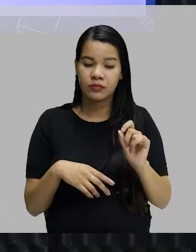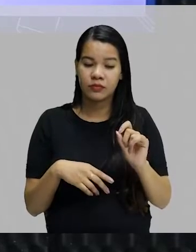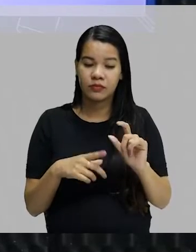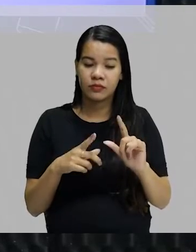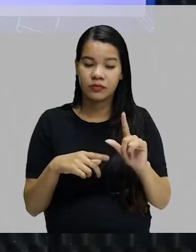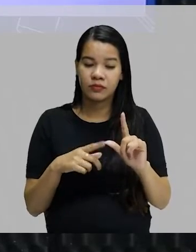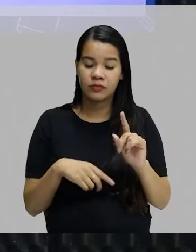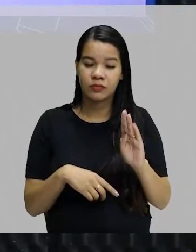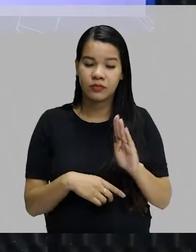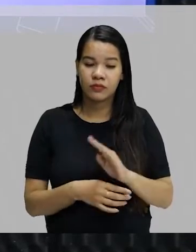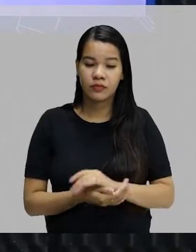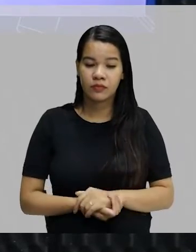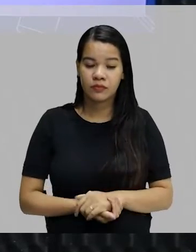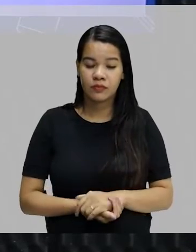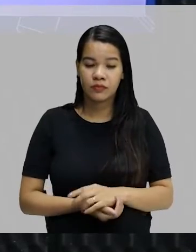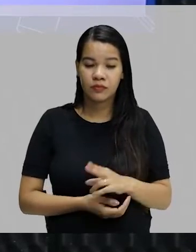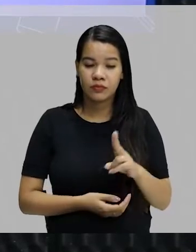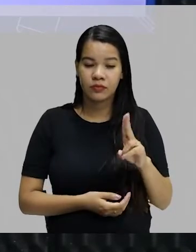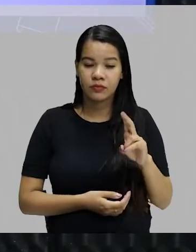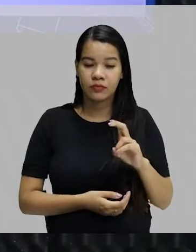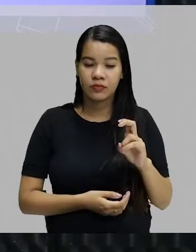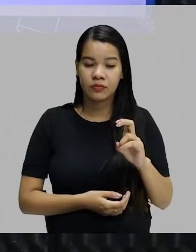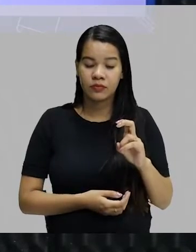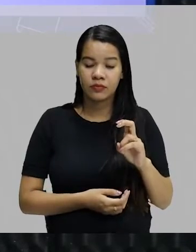portanto. Quinta questão.